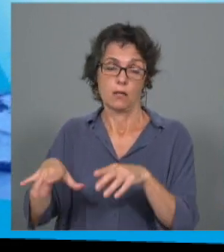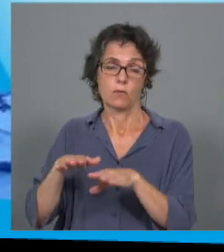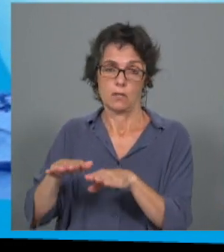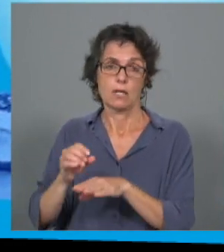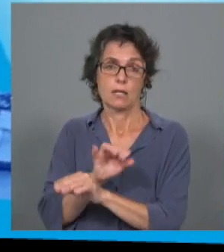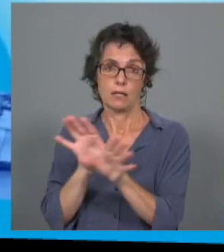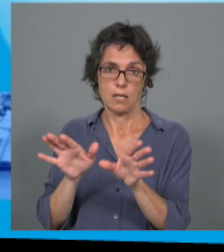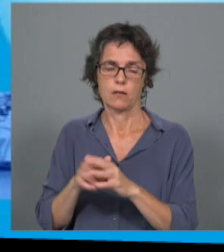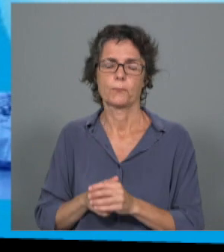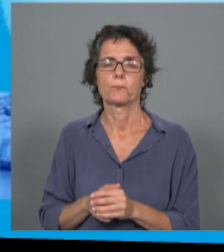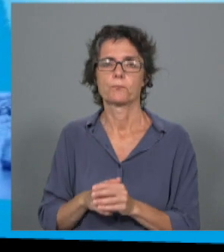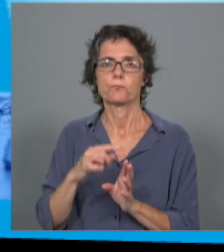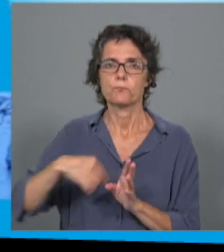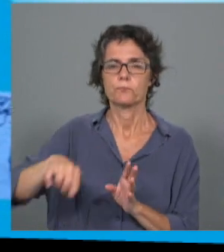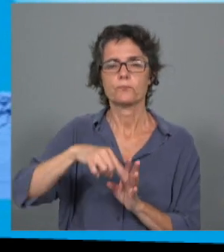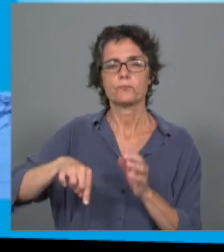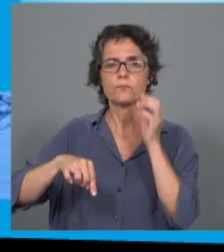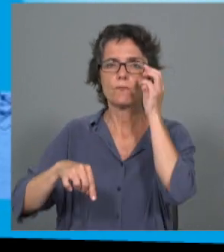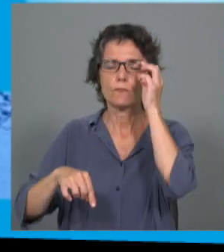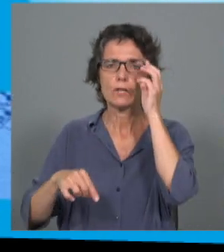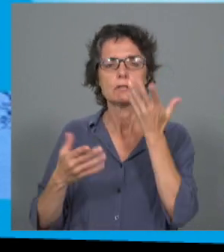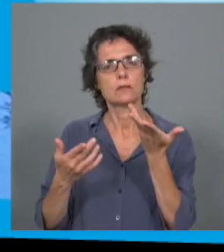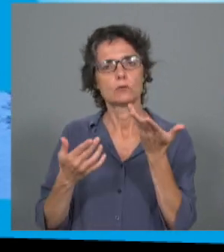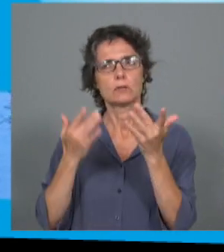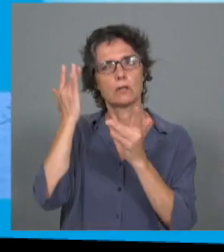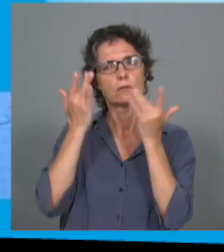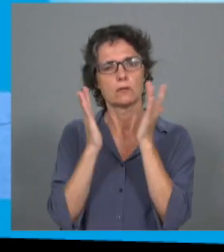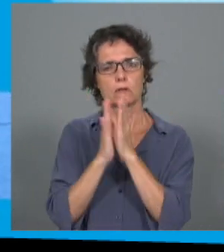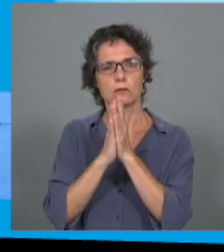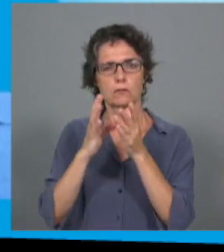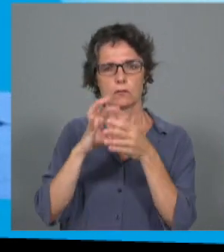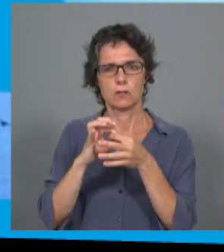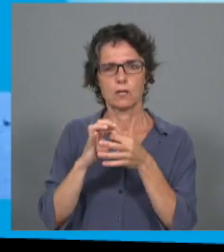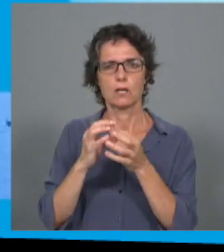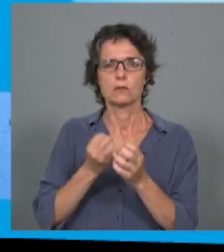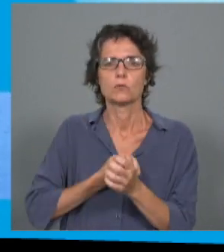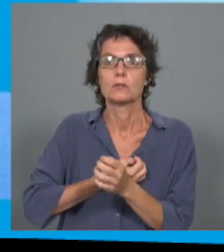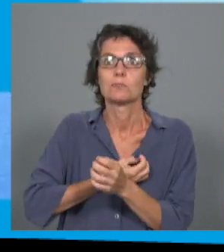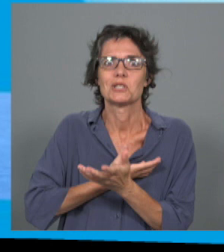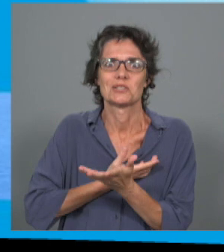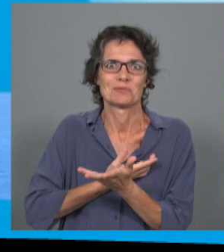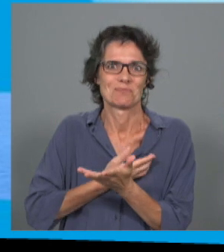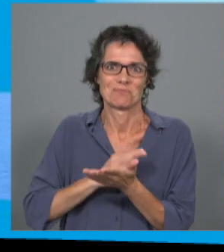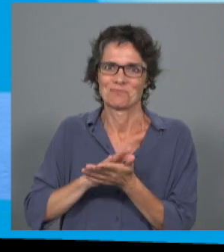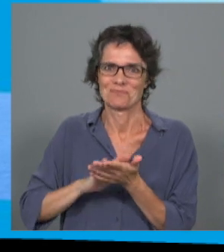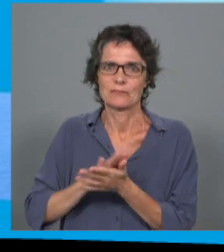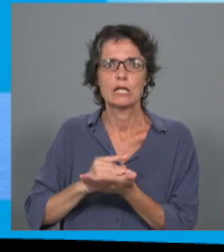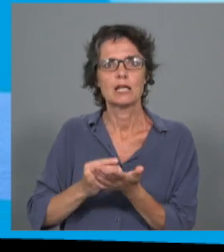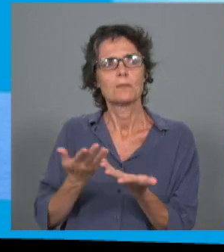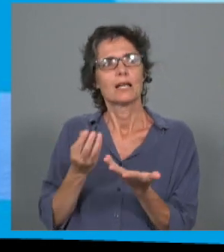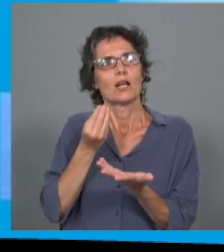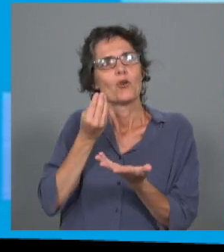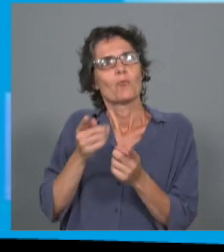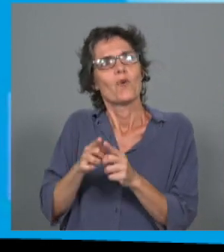e temos que ver o estudo da teologia, não só com essa paixão que falou, mas também como uma missão à